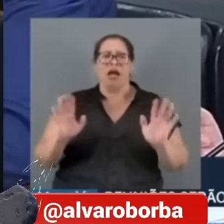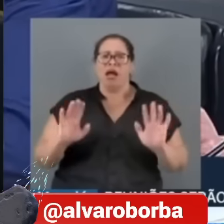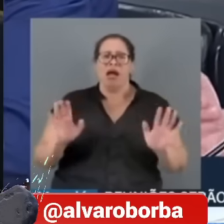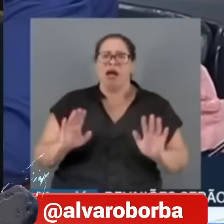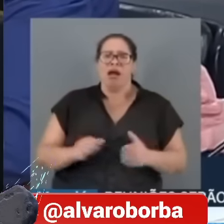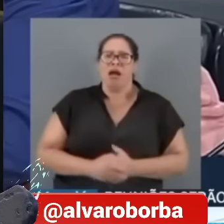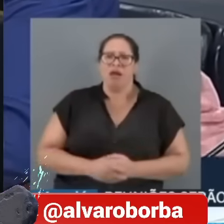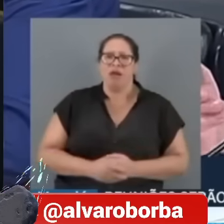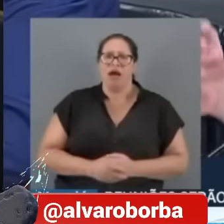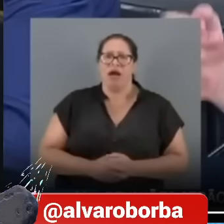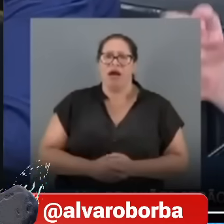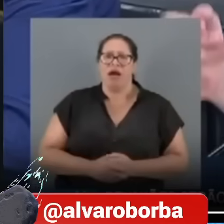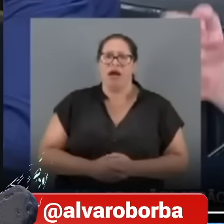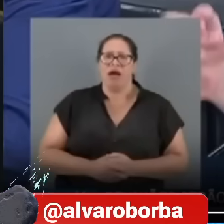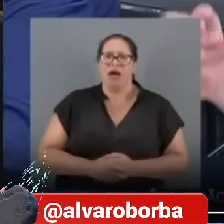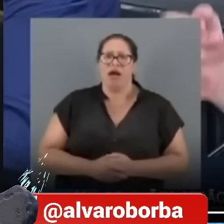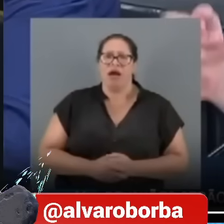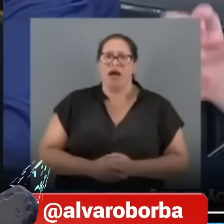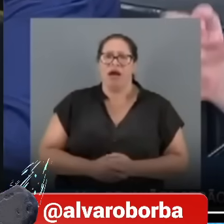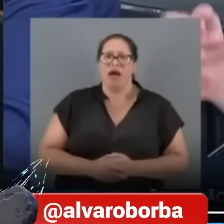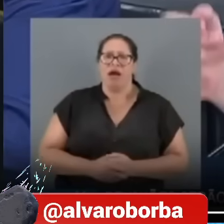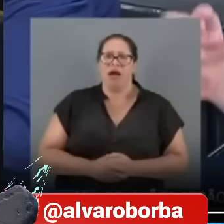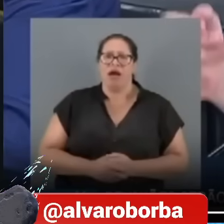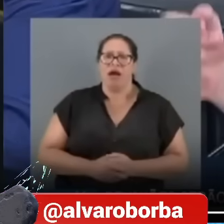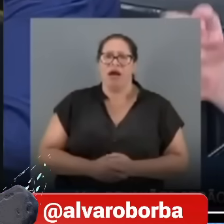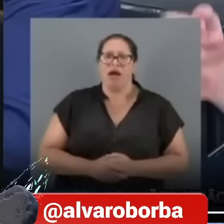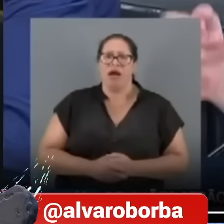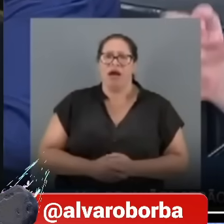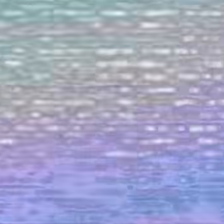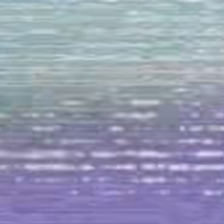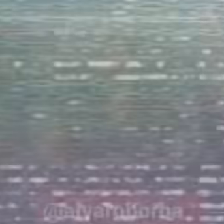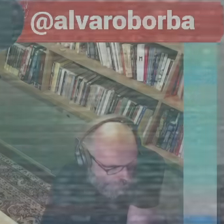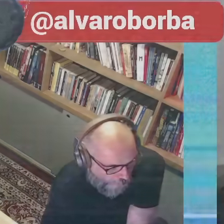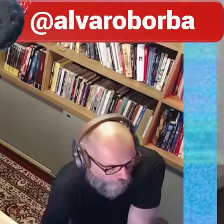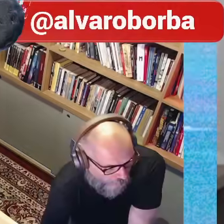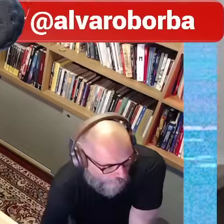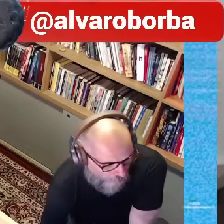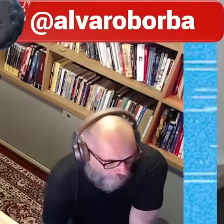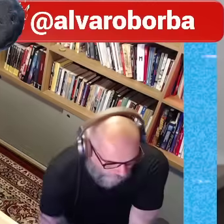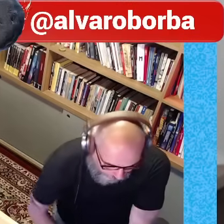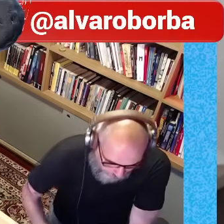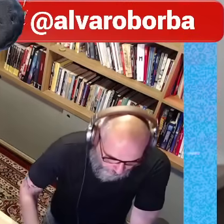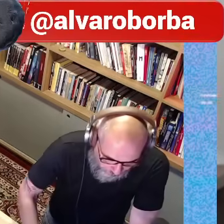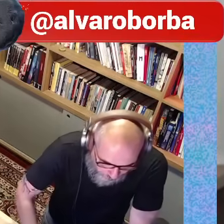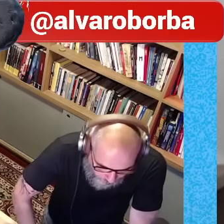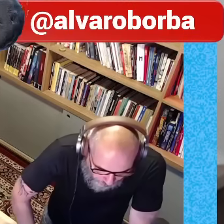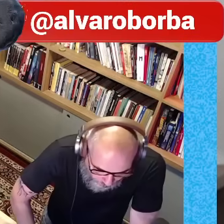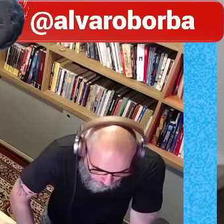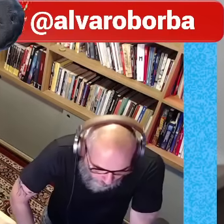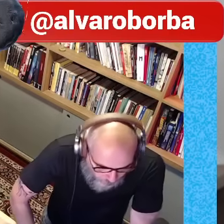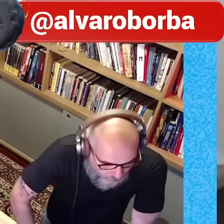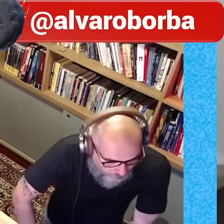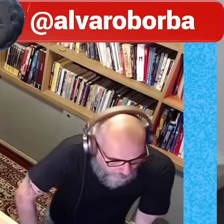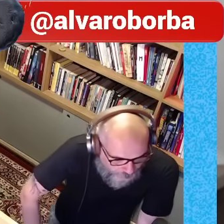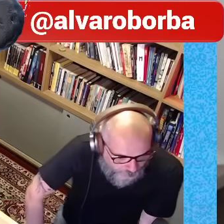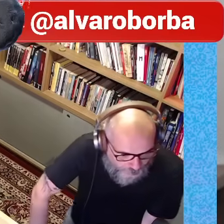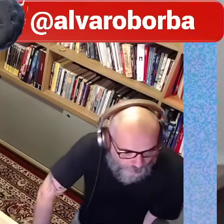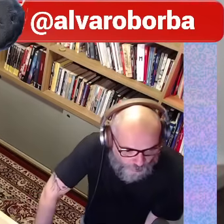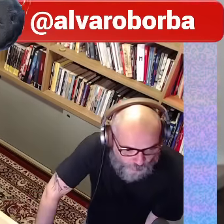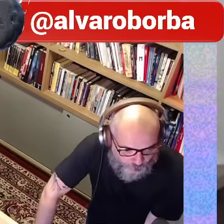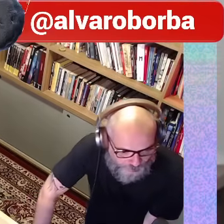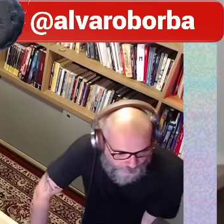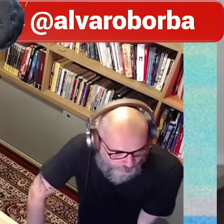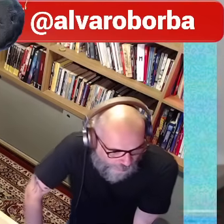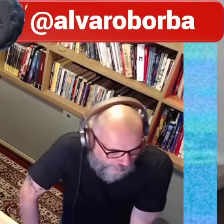aqui do meu voto Isso aí foi na Tarde do dia 13